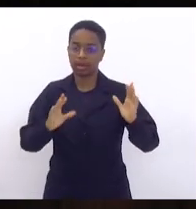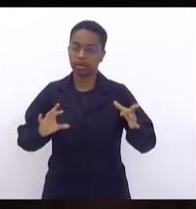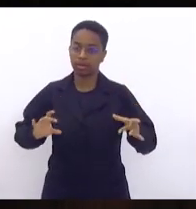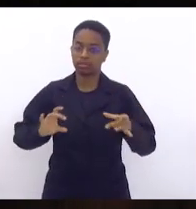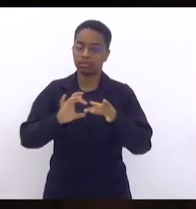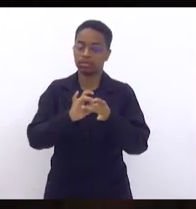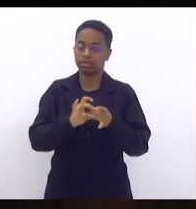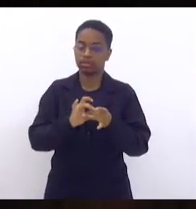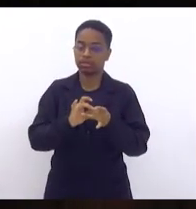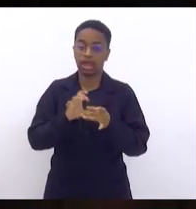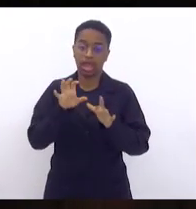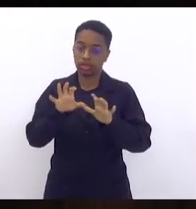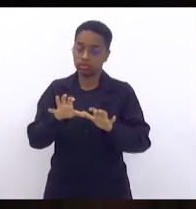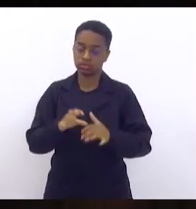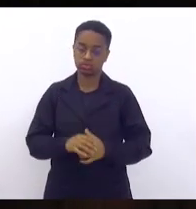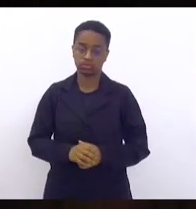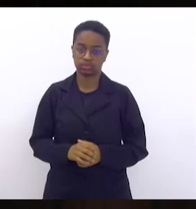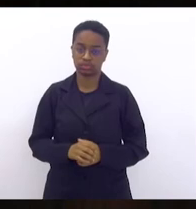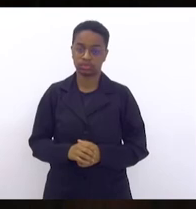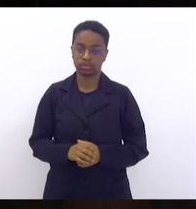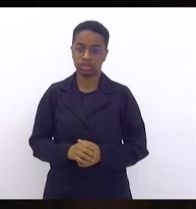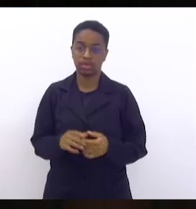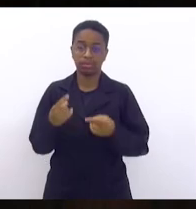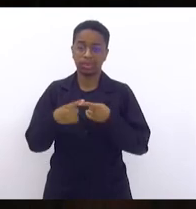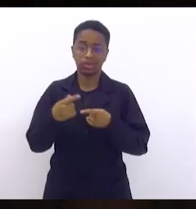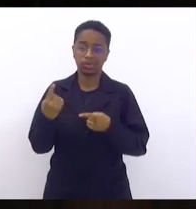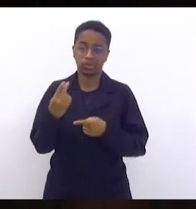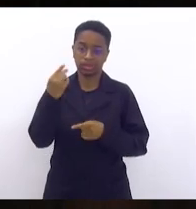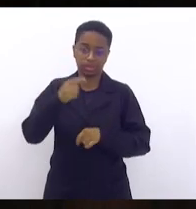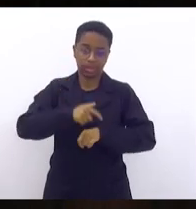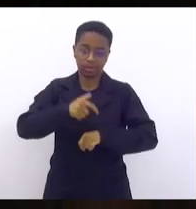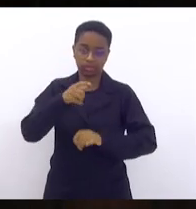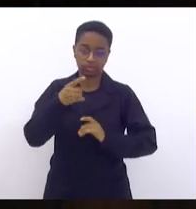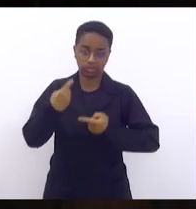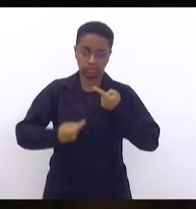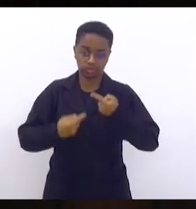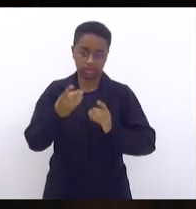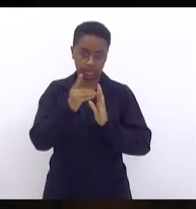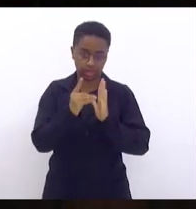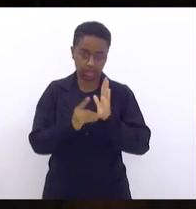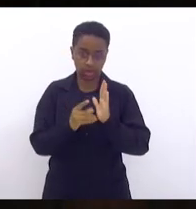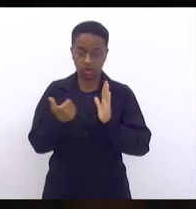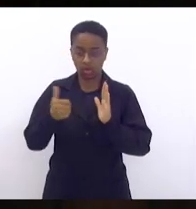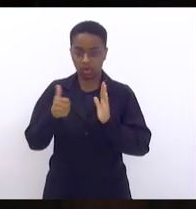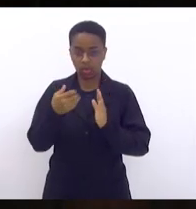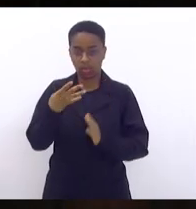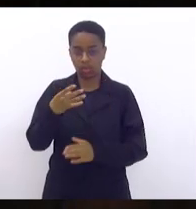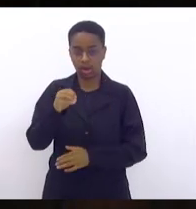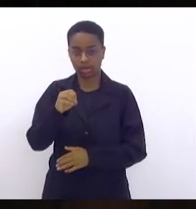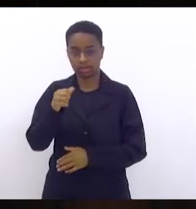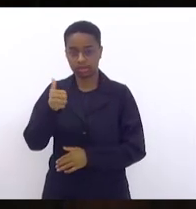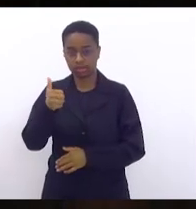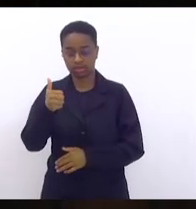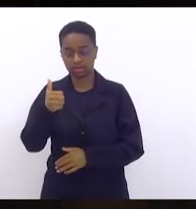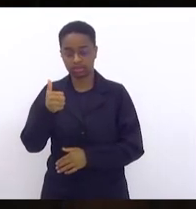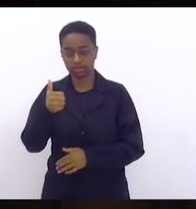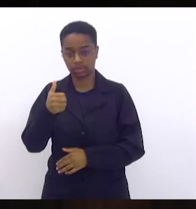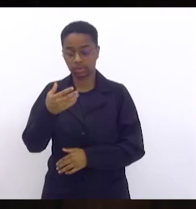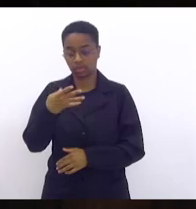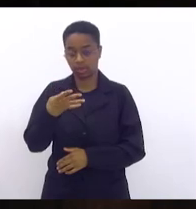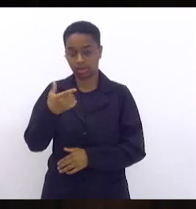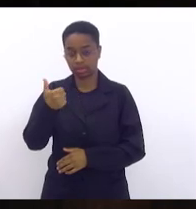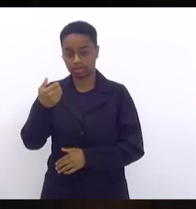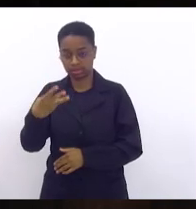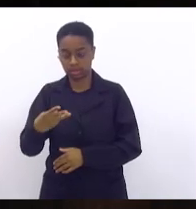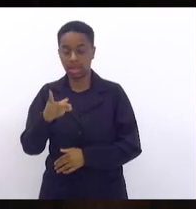é exatamente isso a gente eu não tive tempo da gente discutir o decreto né 11.413 que é um decreto